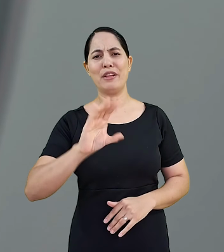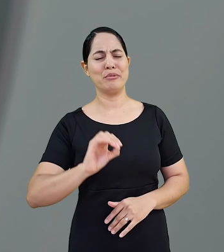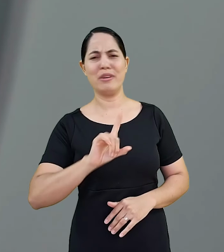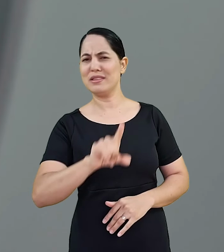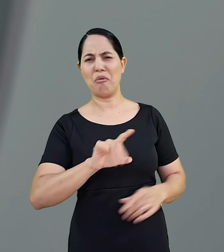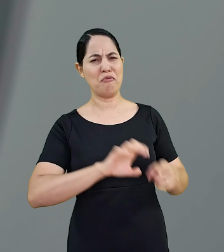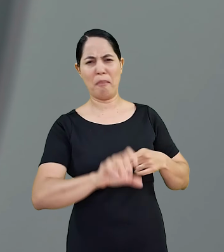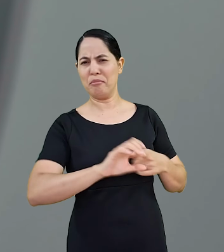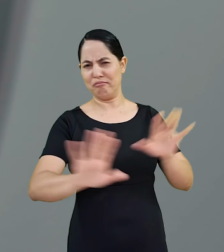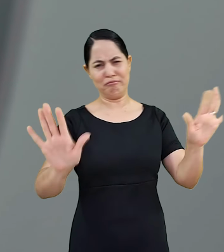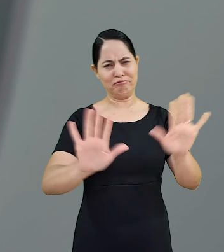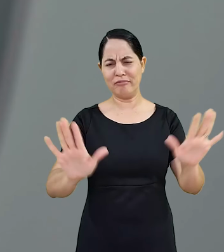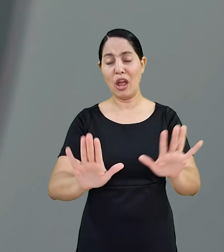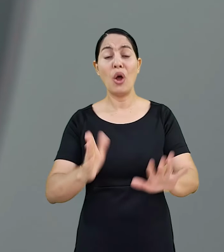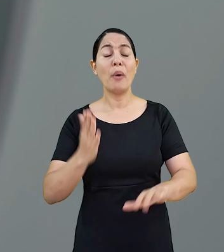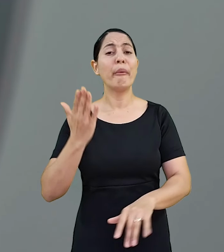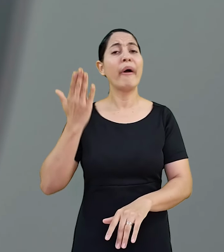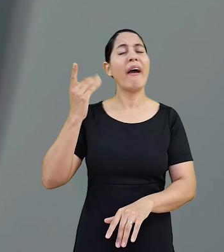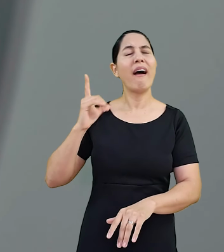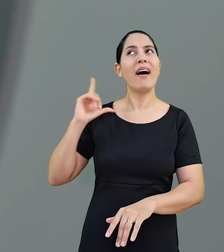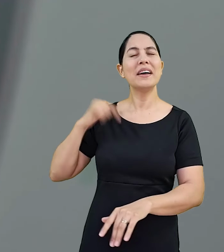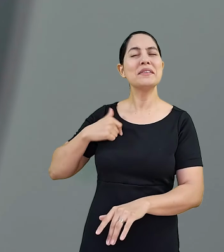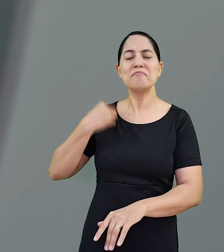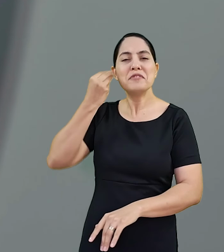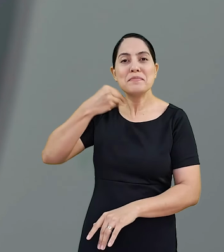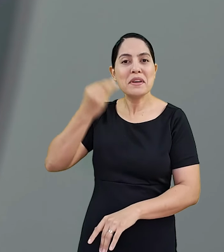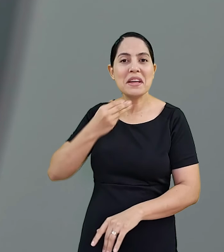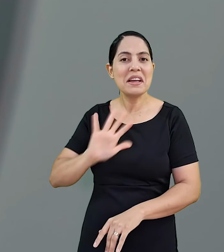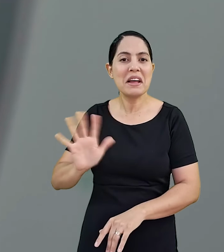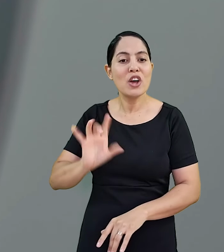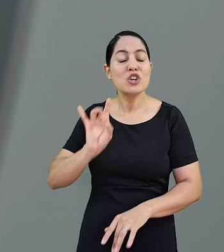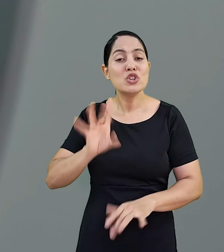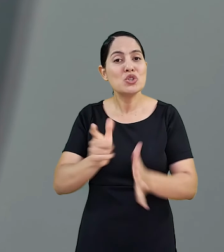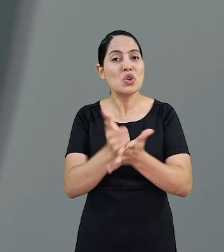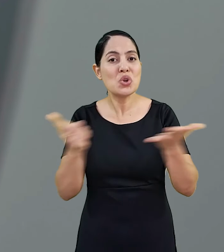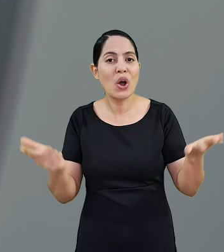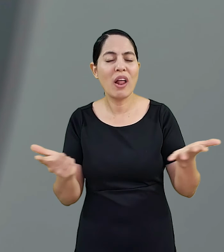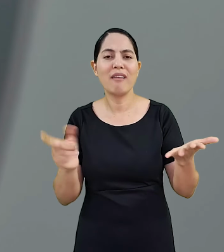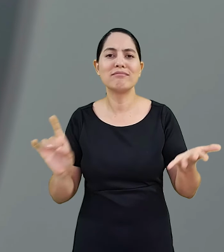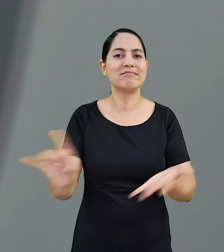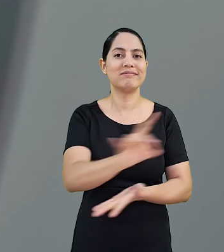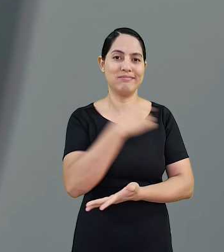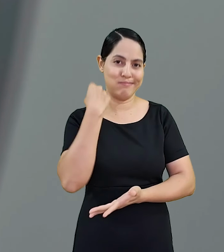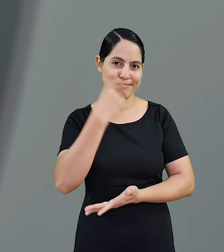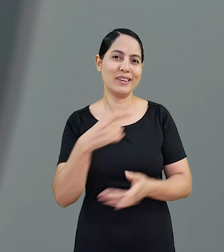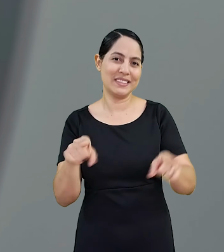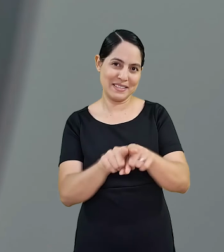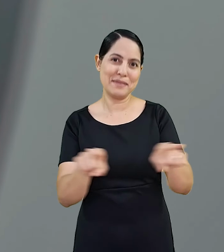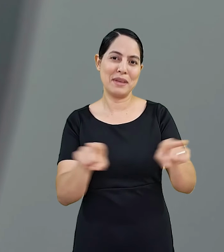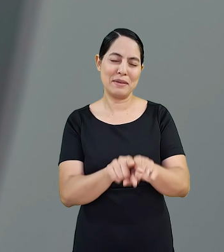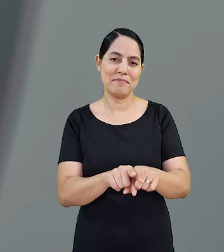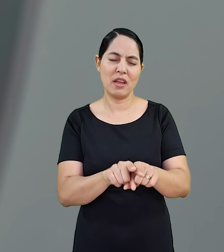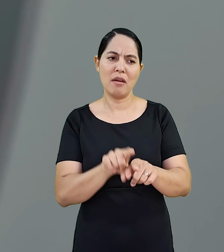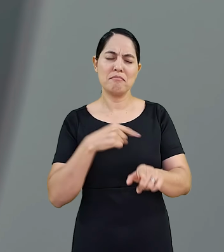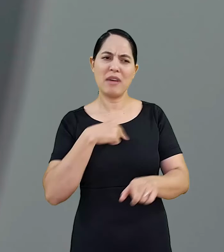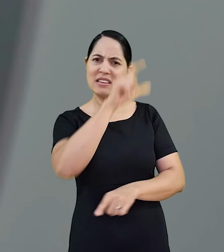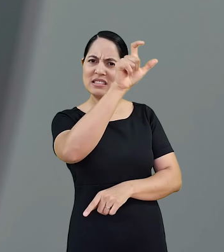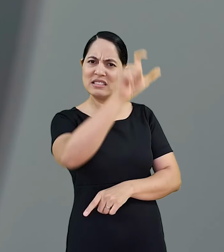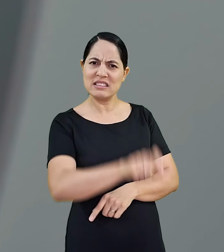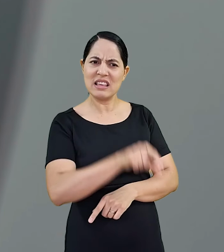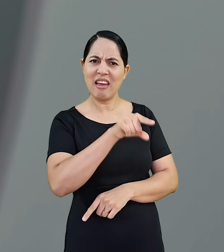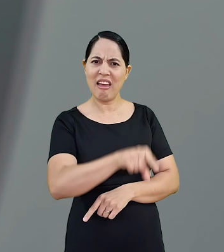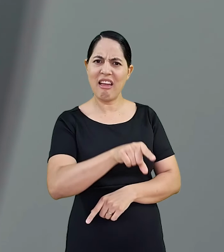porque assim, eu não conhecia o Beto antes daqui, então só conhecia de jornal como a maioria dos advogados. Mas eu vejo